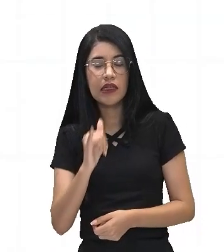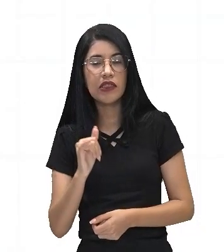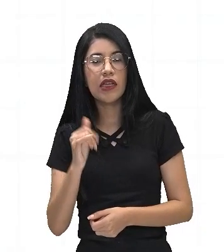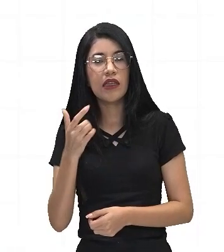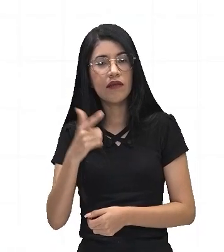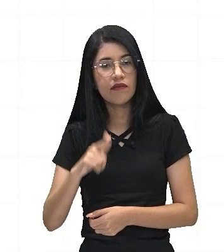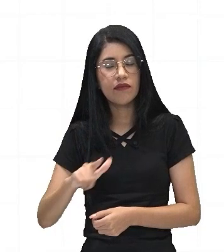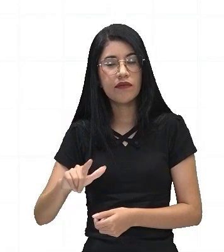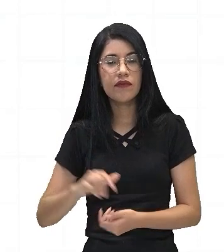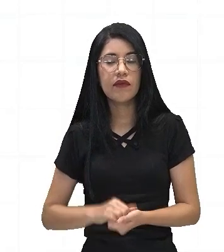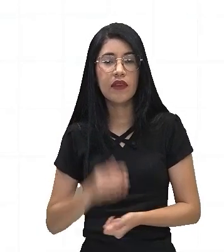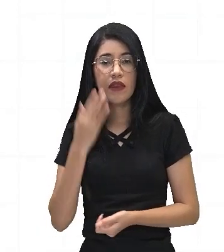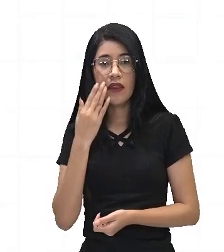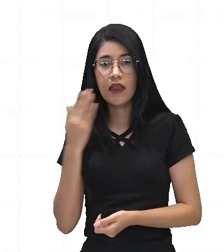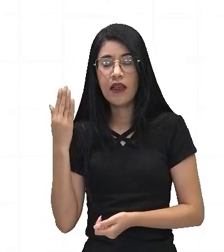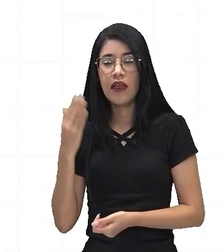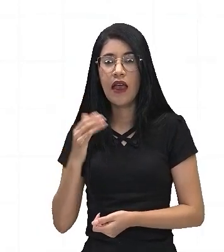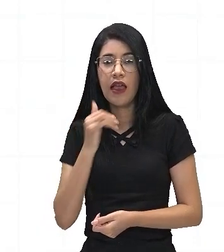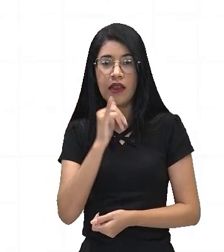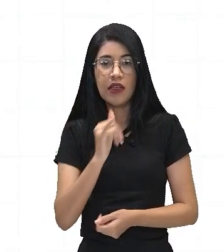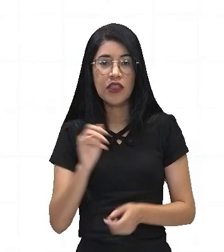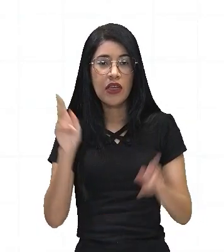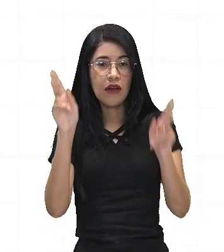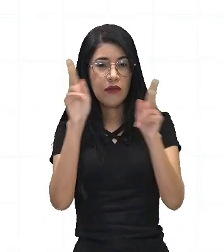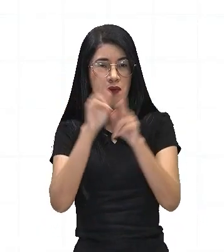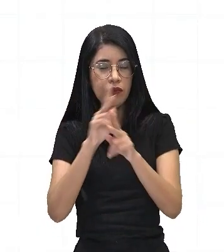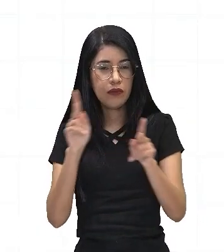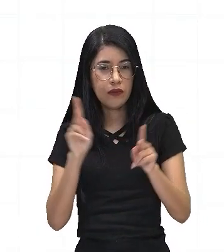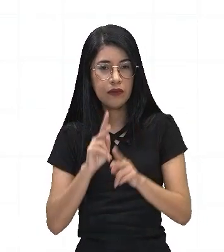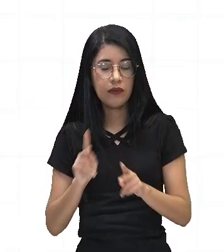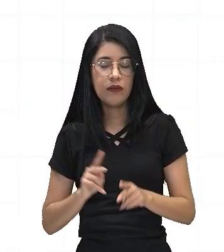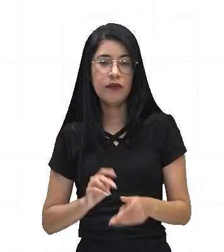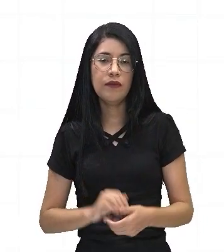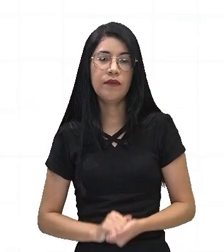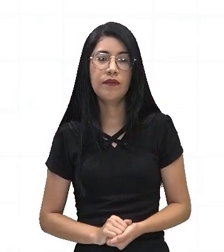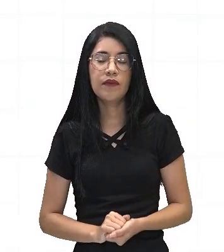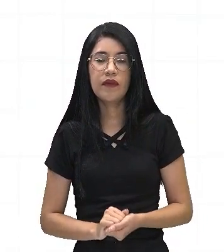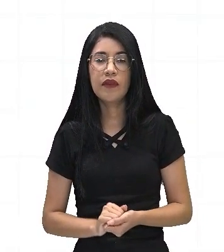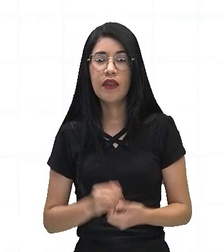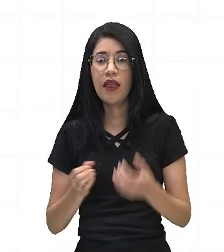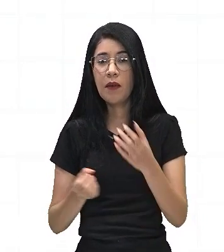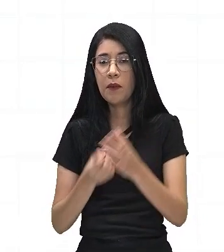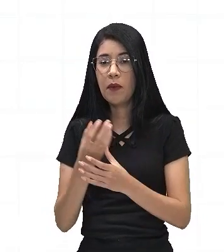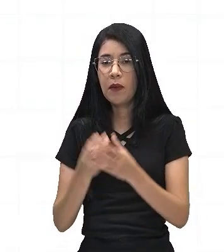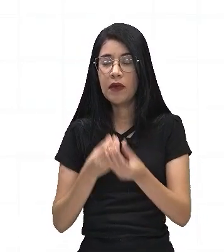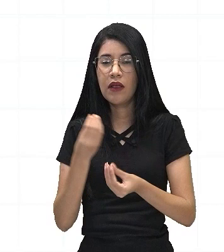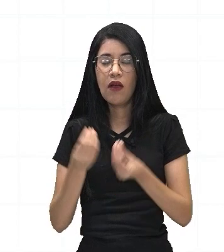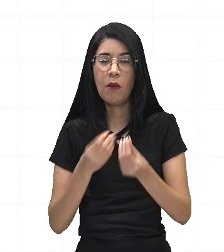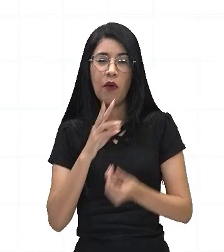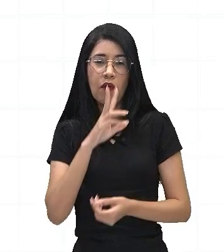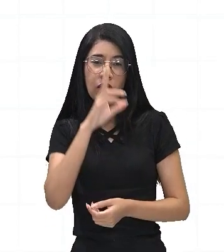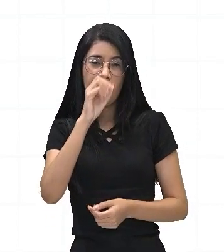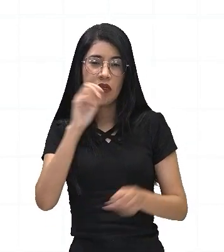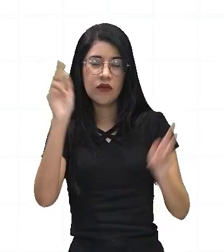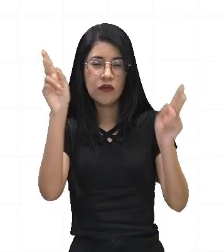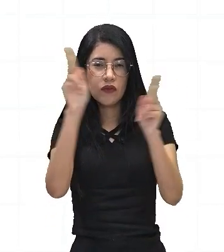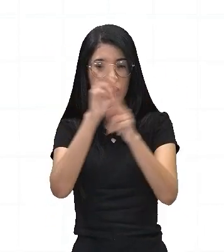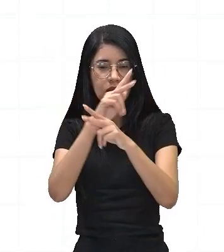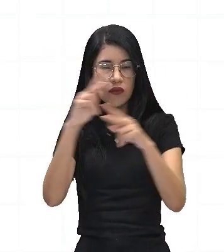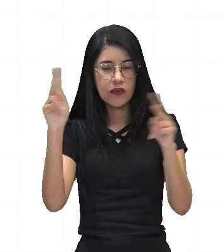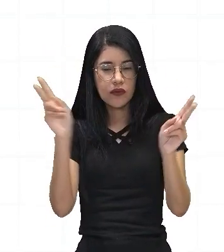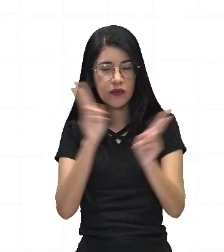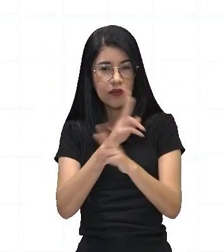observa nessa imagem, onde nós temos os parques eólicos. A energia eólica ela é produzida pela força dos ventos em